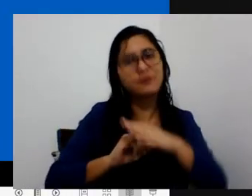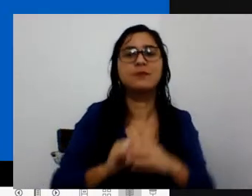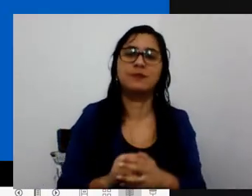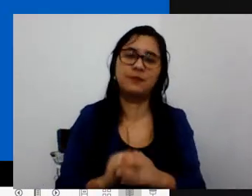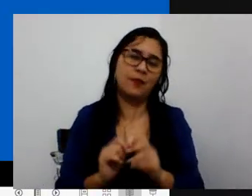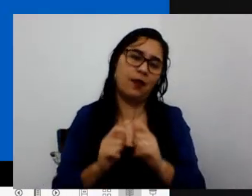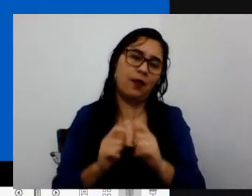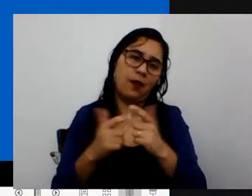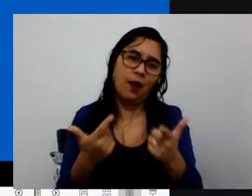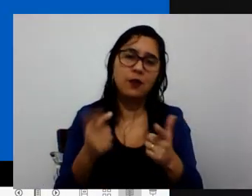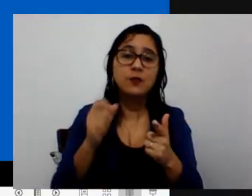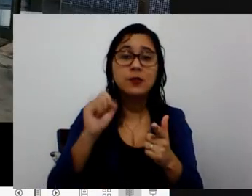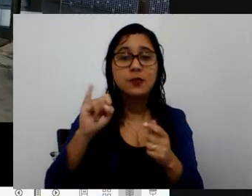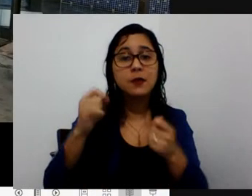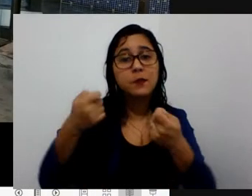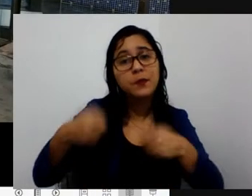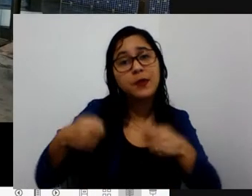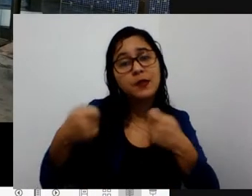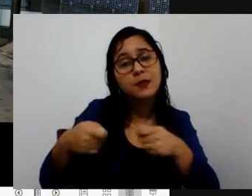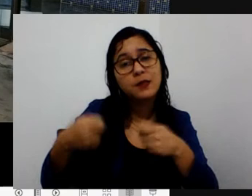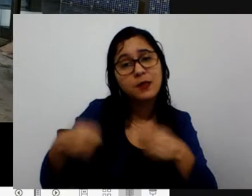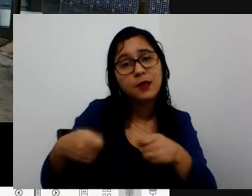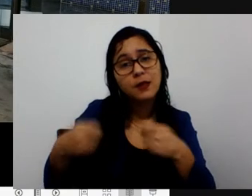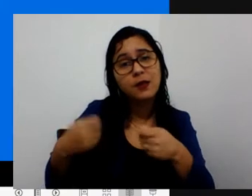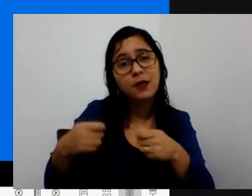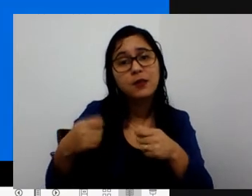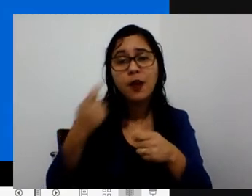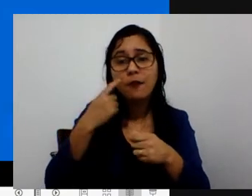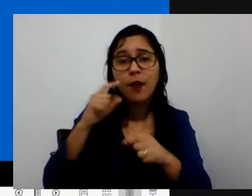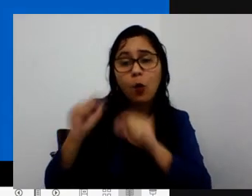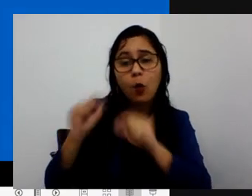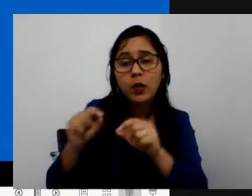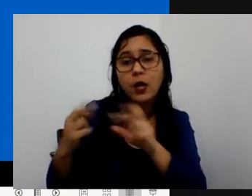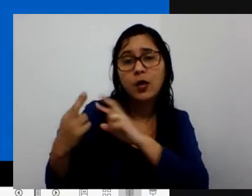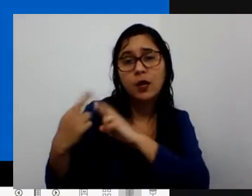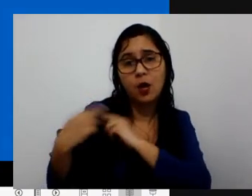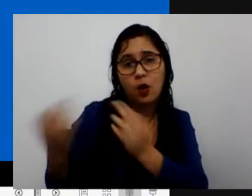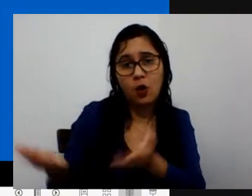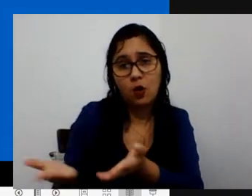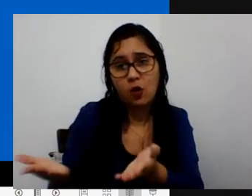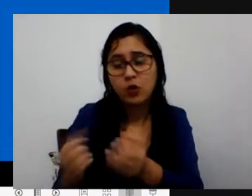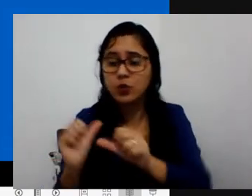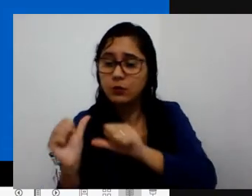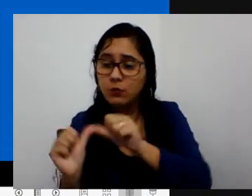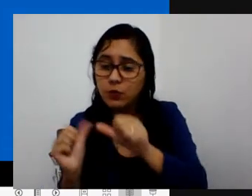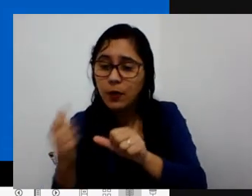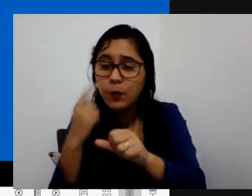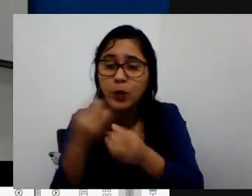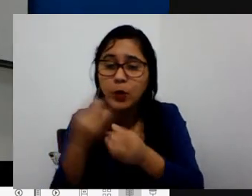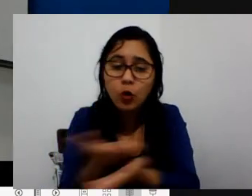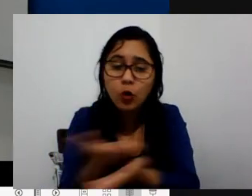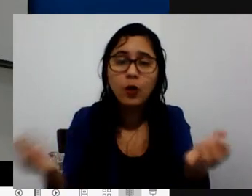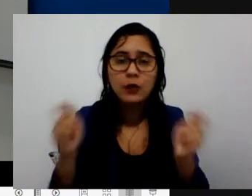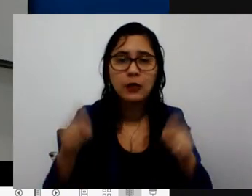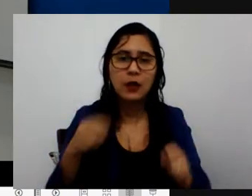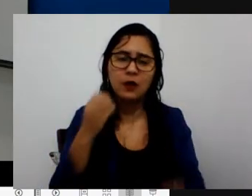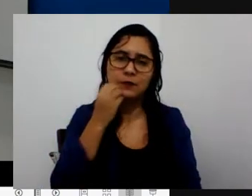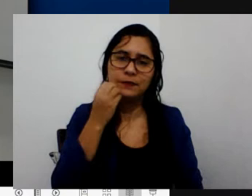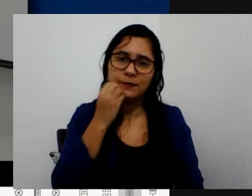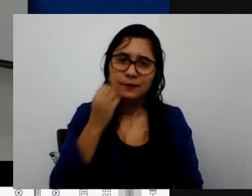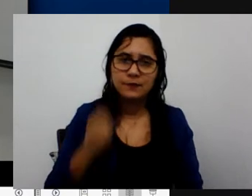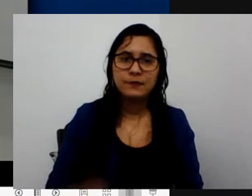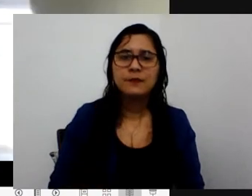com possível reavaliação das funções atuais, visando dar oportunidade a todos.